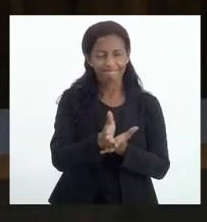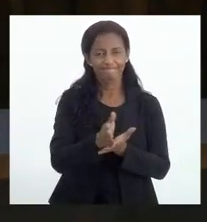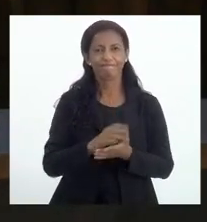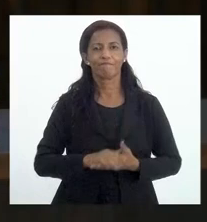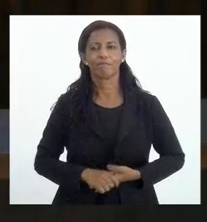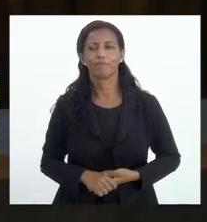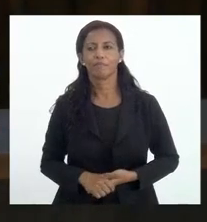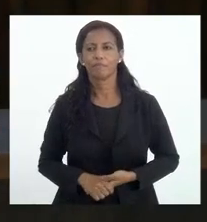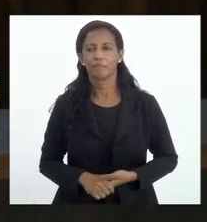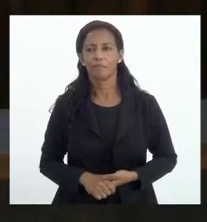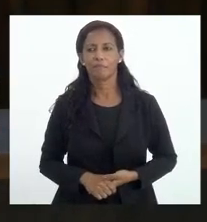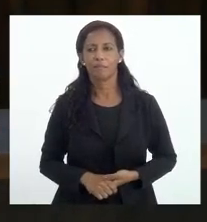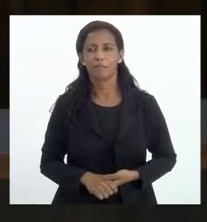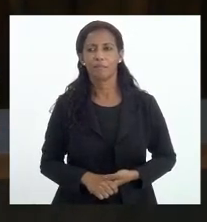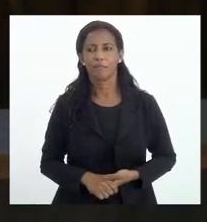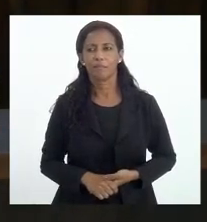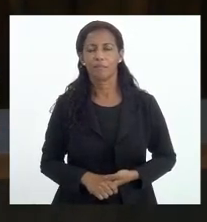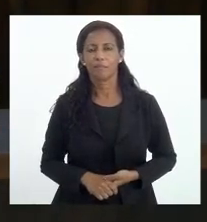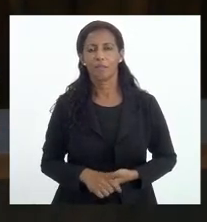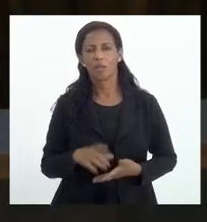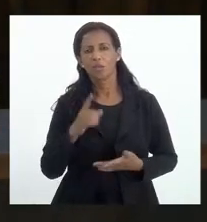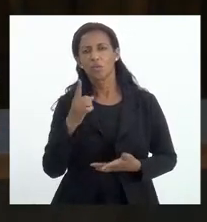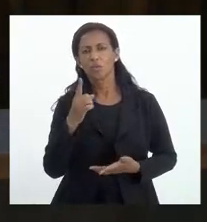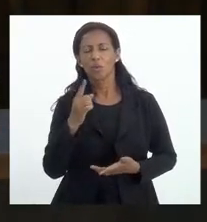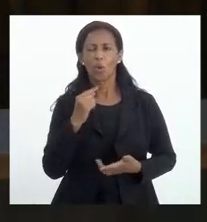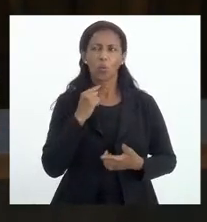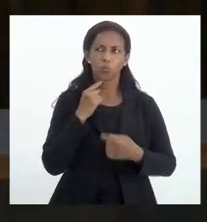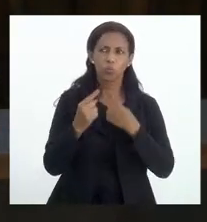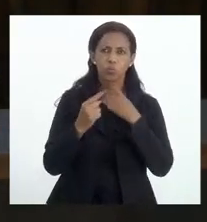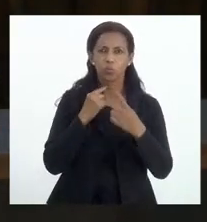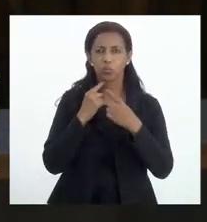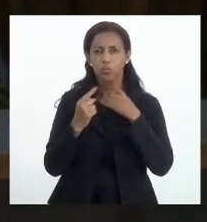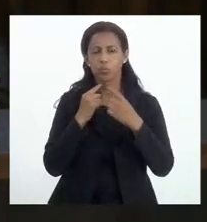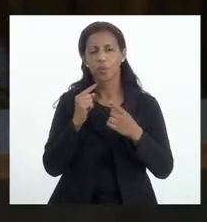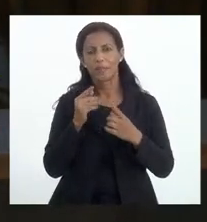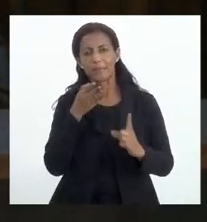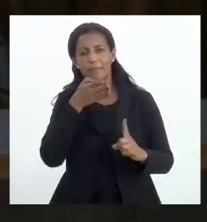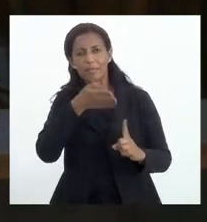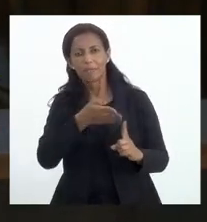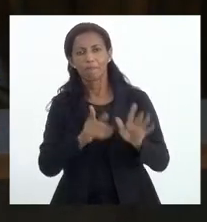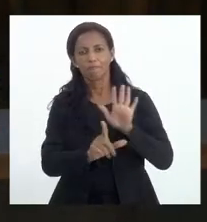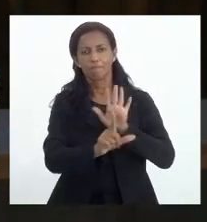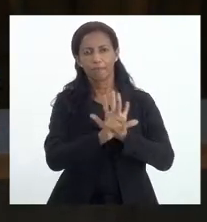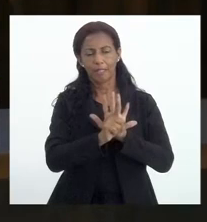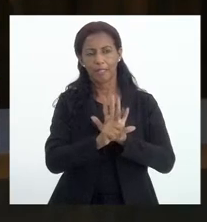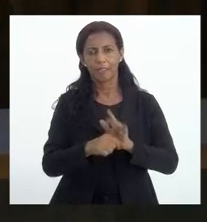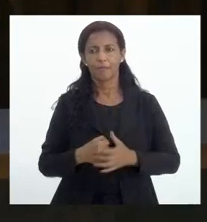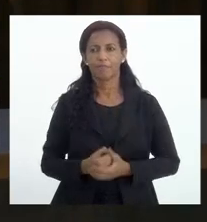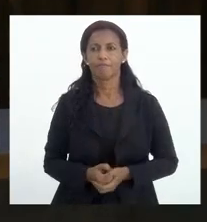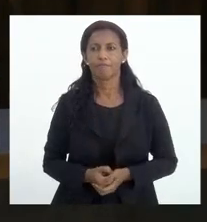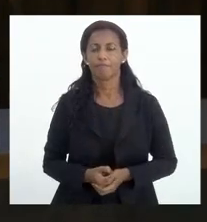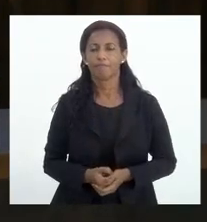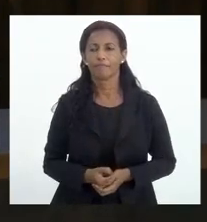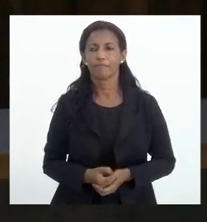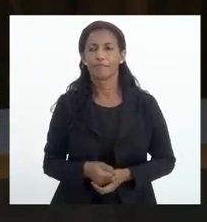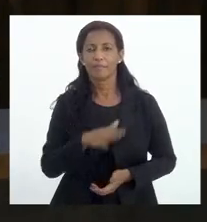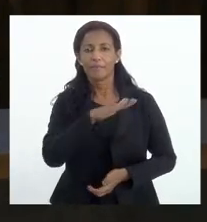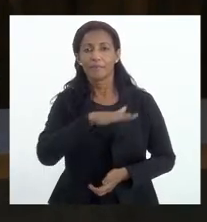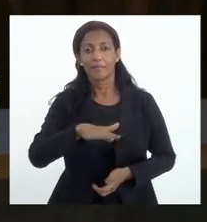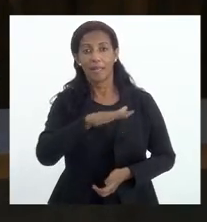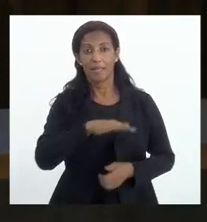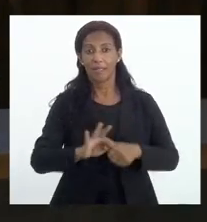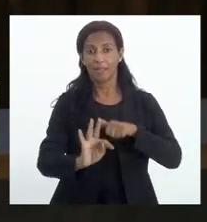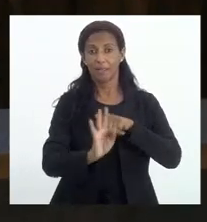presidente, fazer aqui alguns questionamentos específicos da lei, nessa área técnica, de forma a